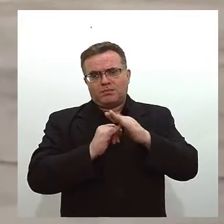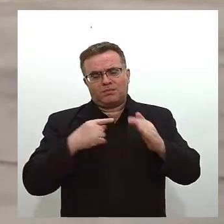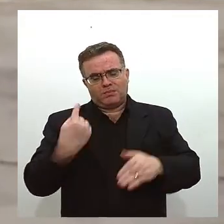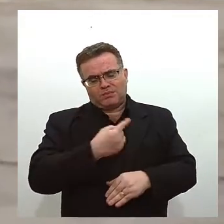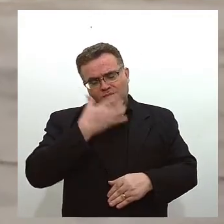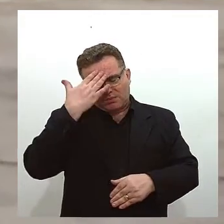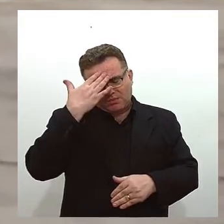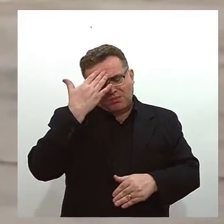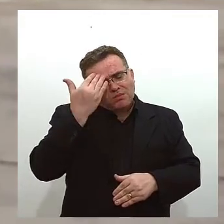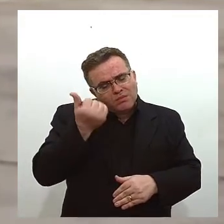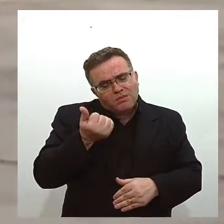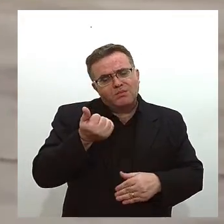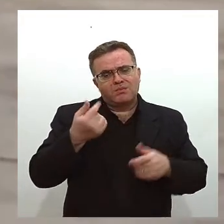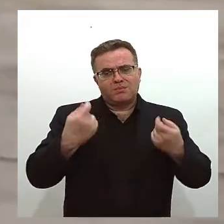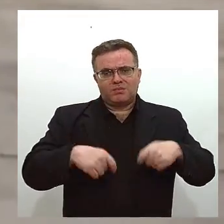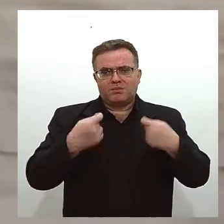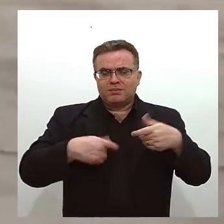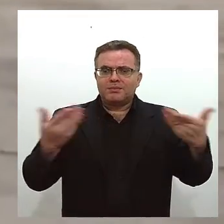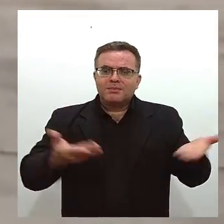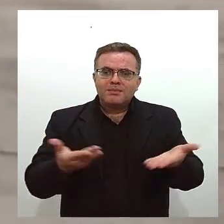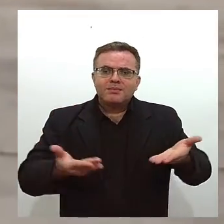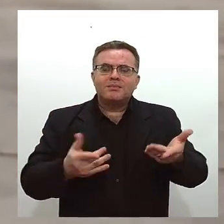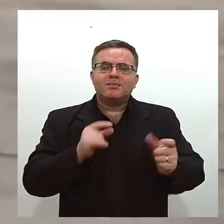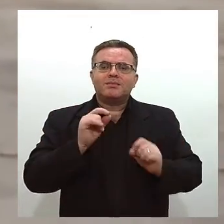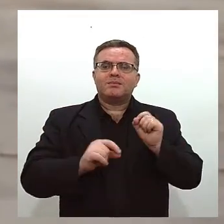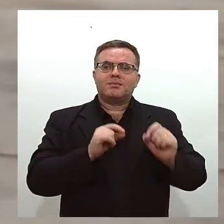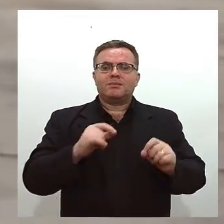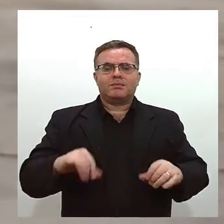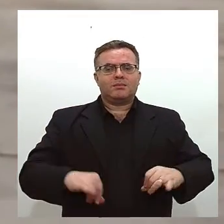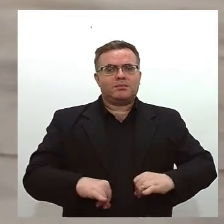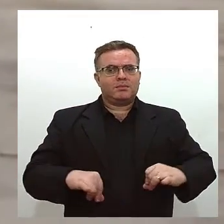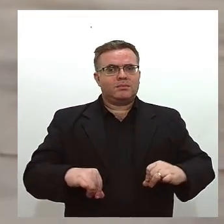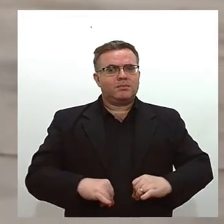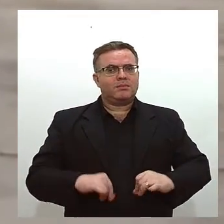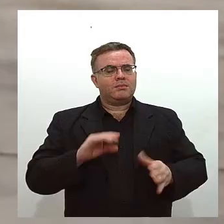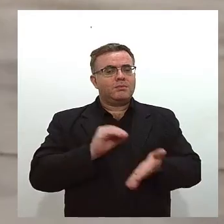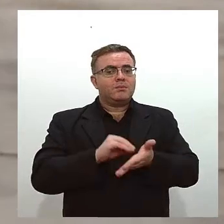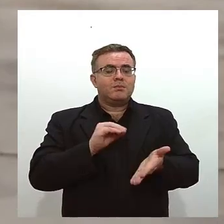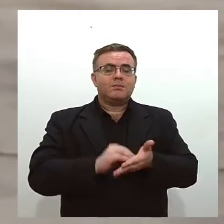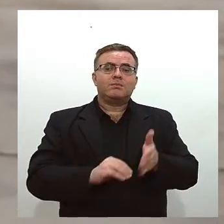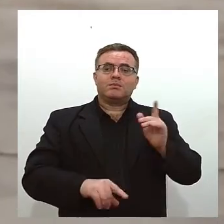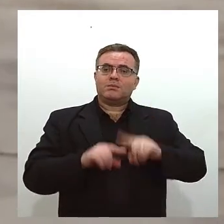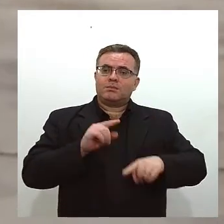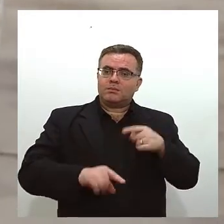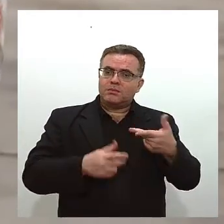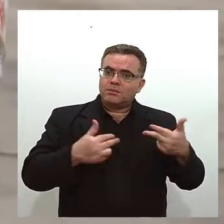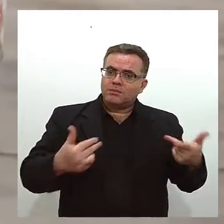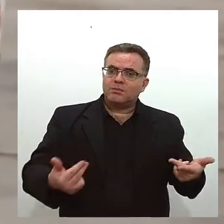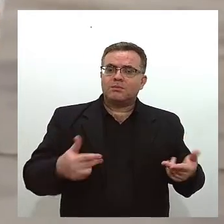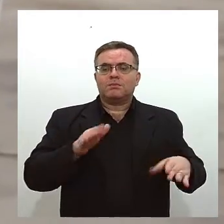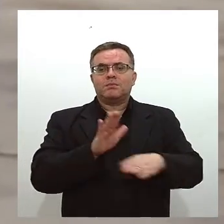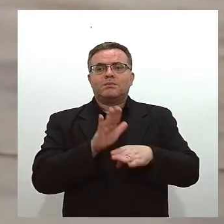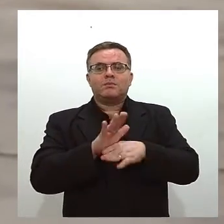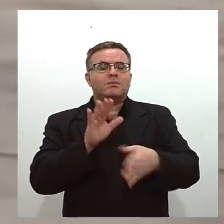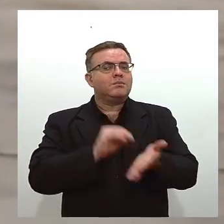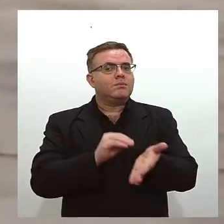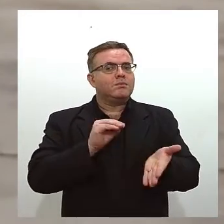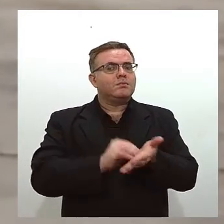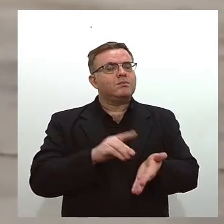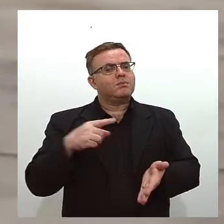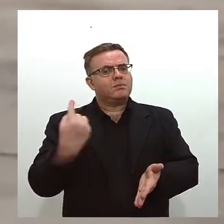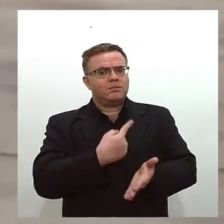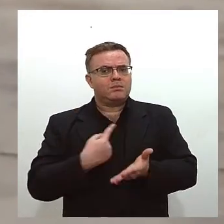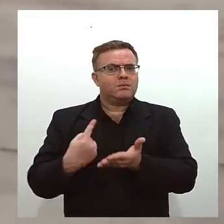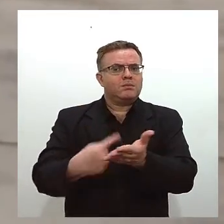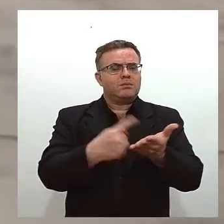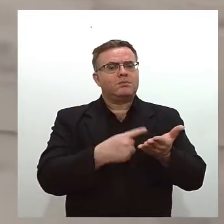período de pandemia também estão sofrendo, né, com a falta de recurso, com a falta de ajuda, e aí a gente fez essa